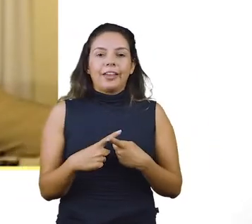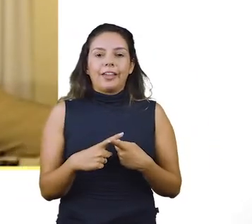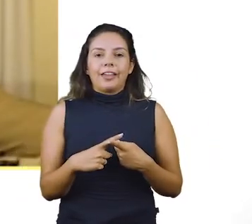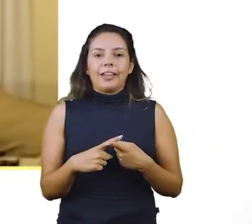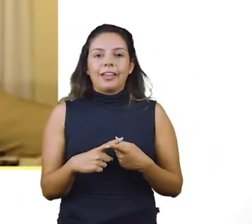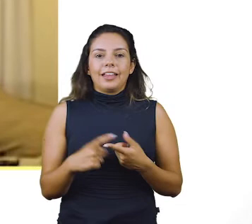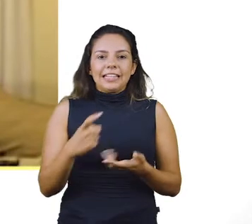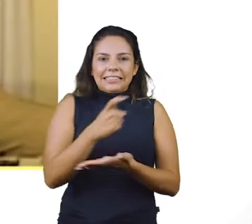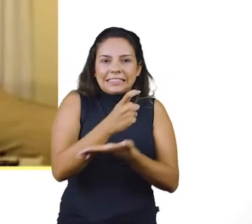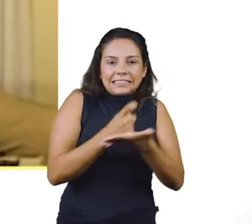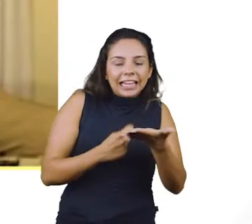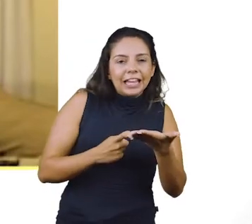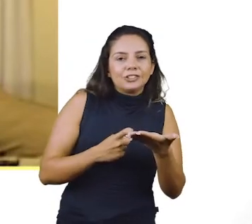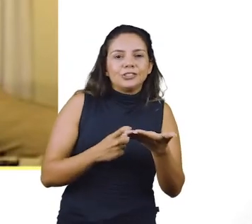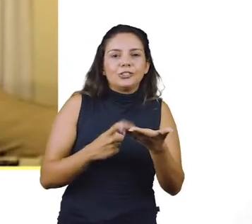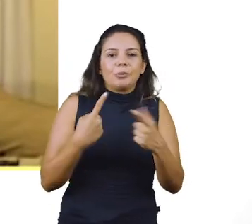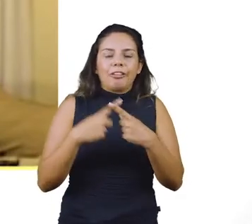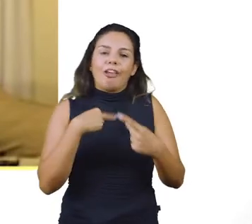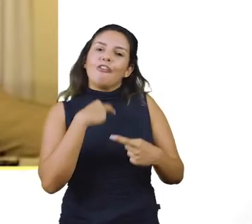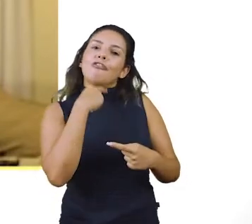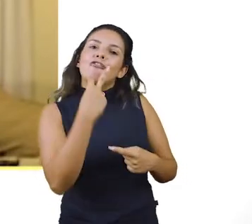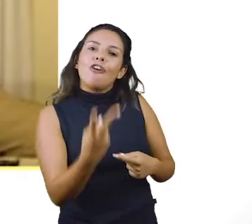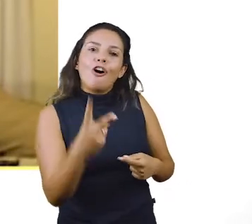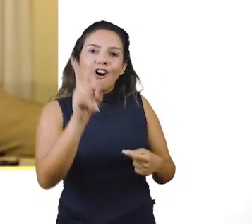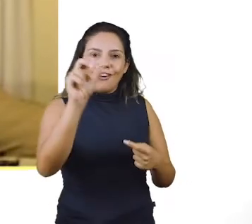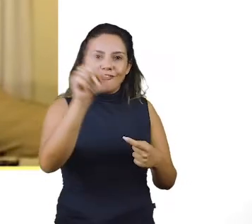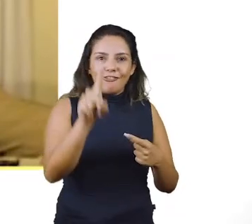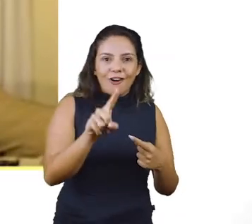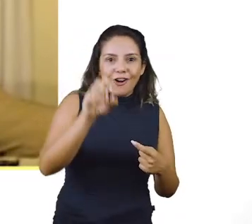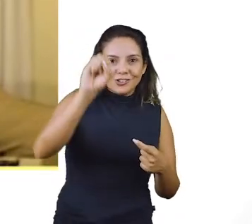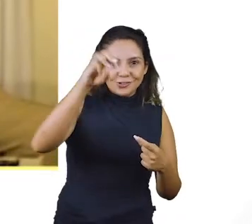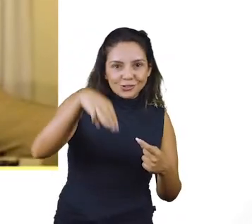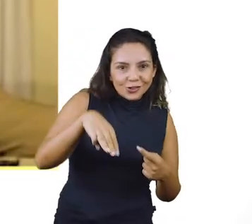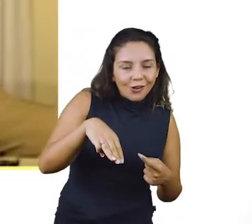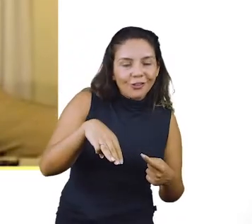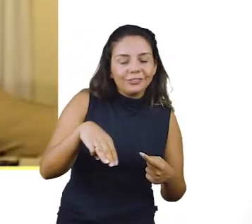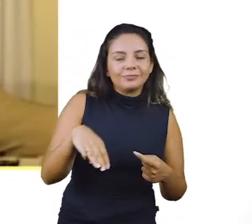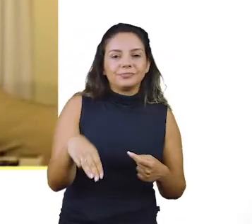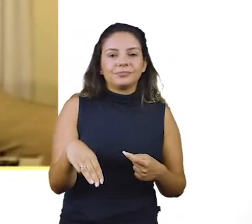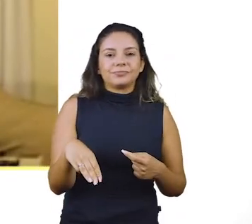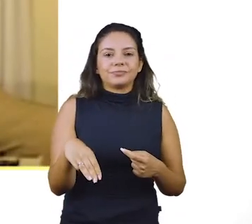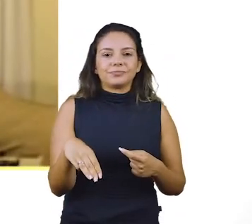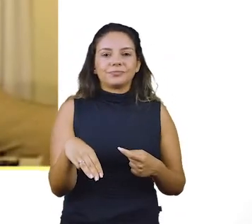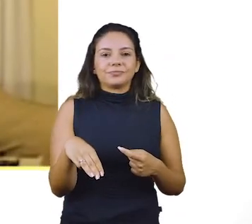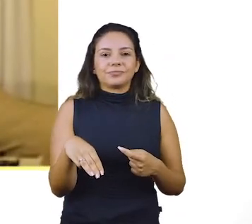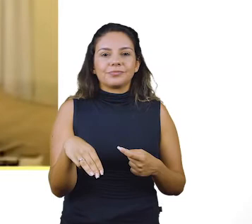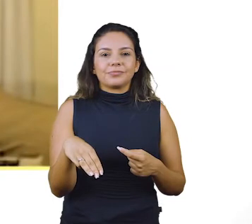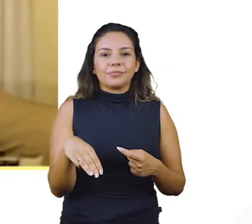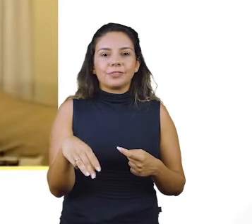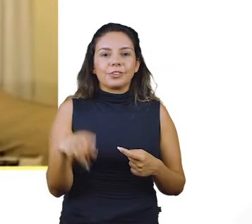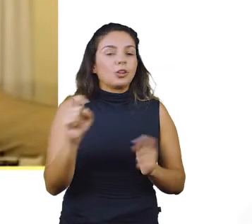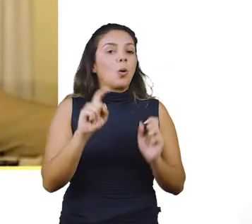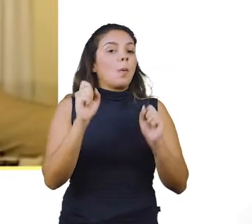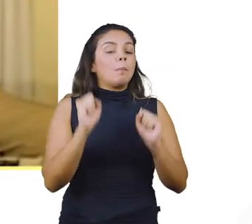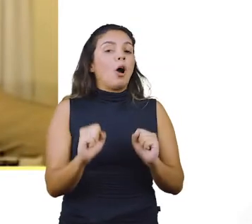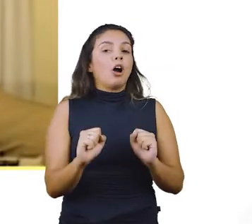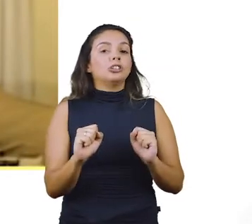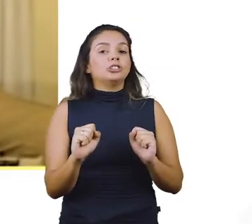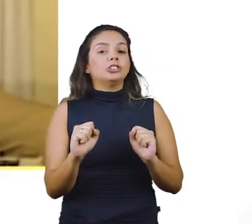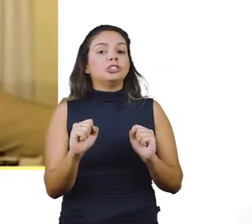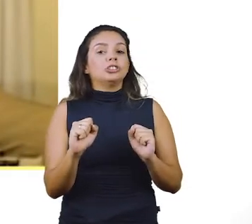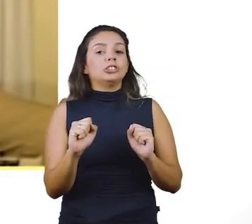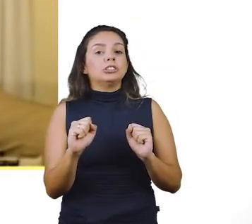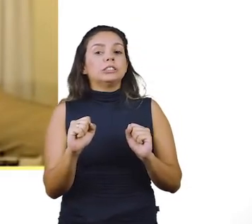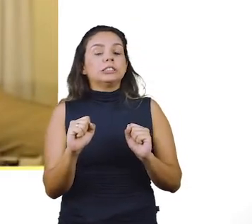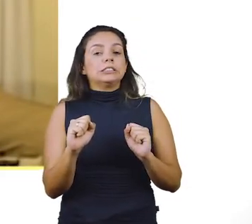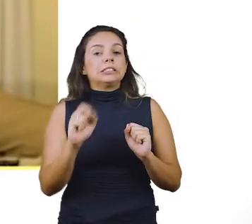na sonoridade, né? Porque ele tem que ter uma sonoridade que não pode lembrar, muitas vezes, a literatura, não pode rimar, não pode